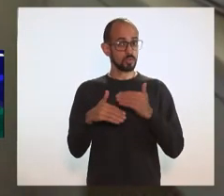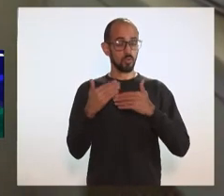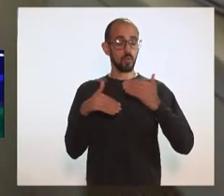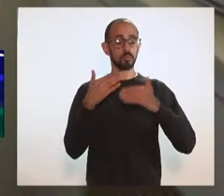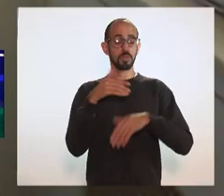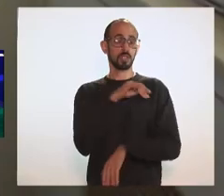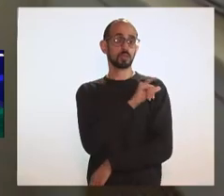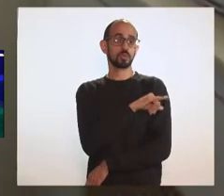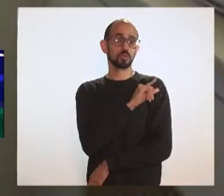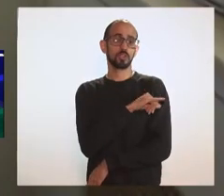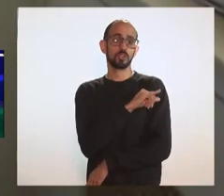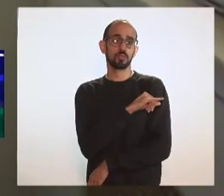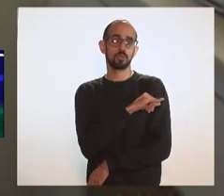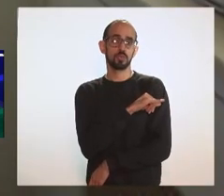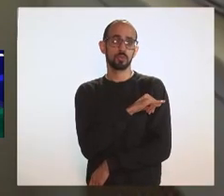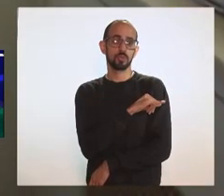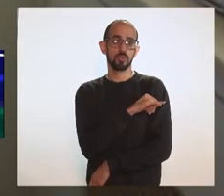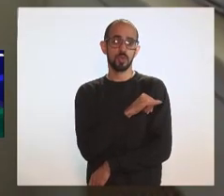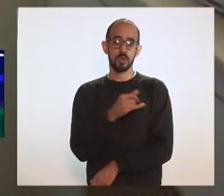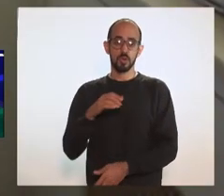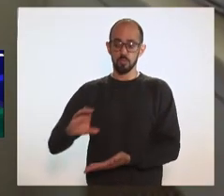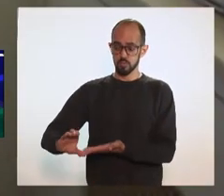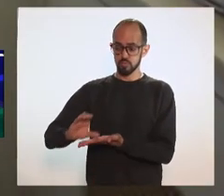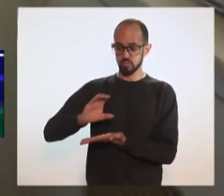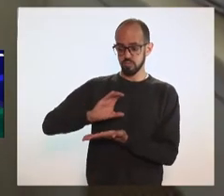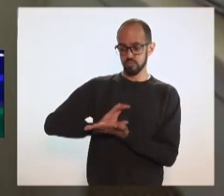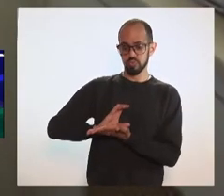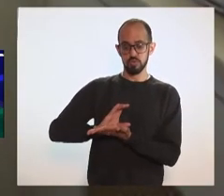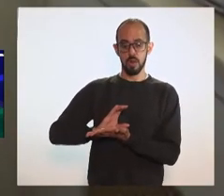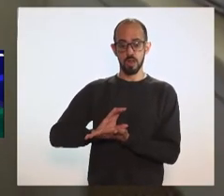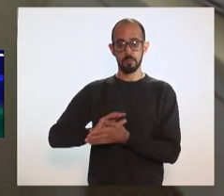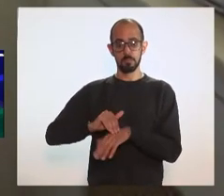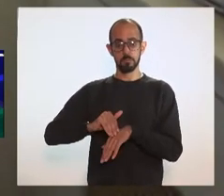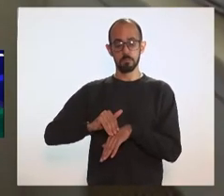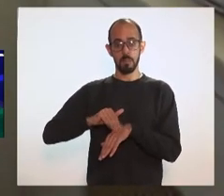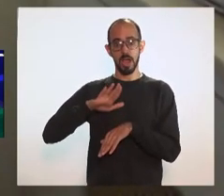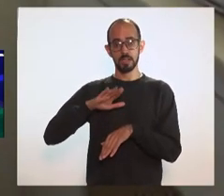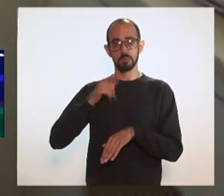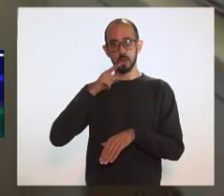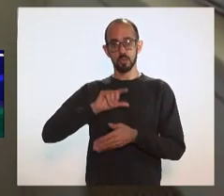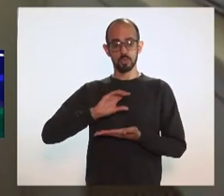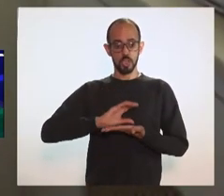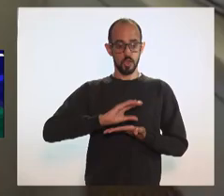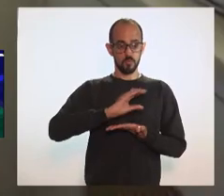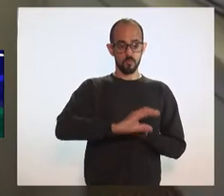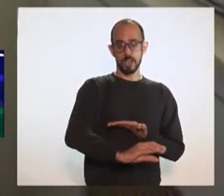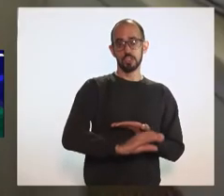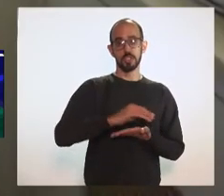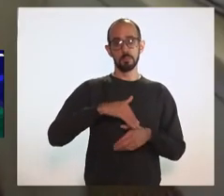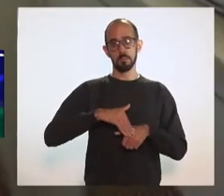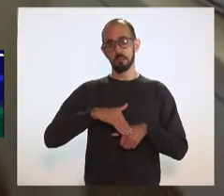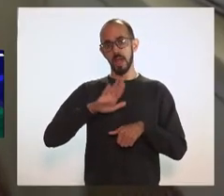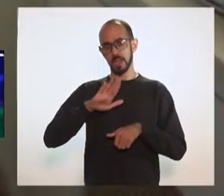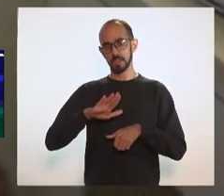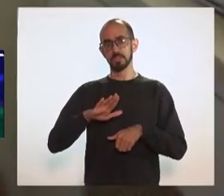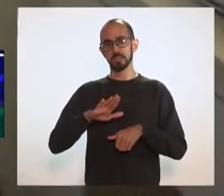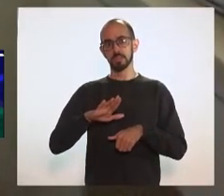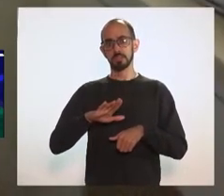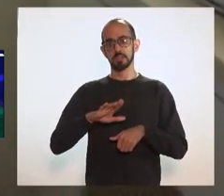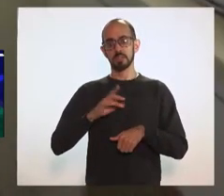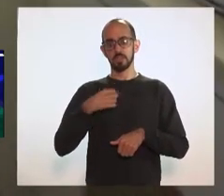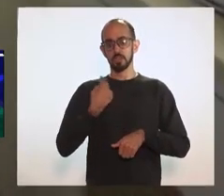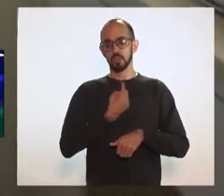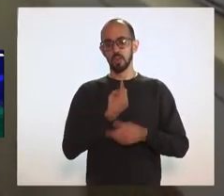Estado, ter mais arrecadação para ter mais investimento, fazer a economia girar. É isso que nós